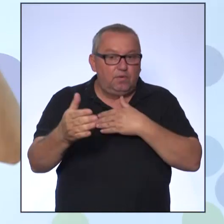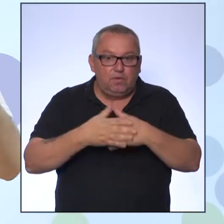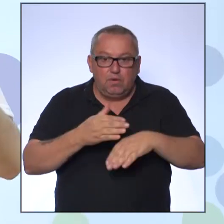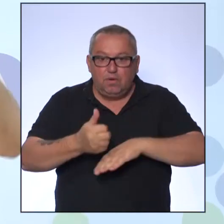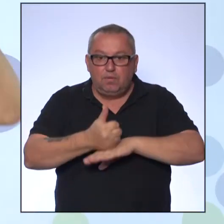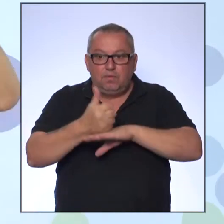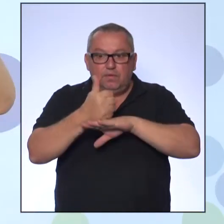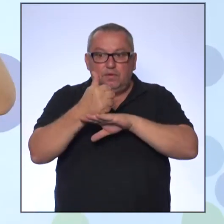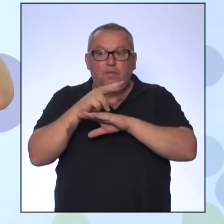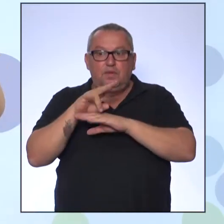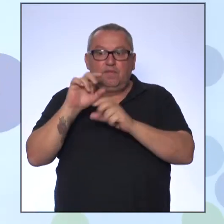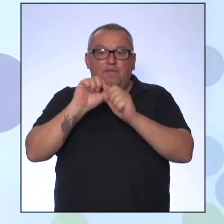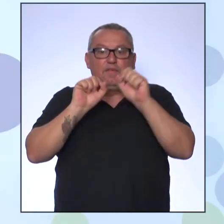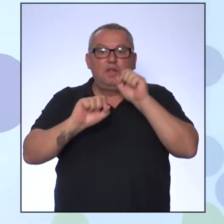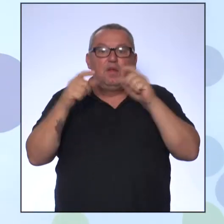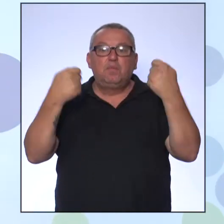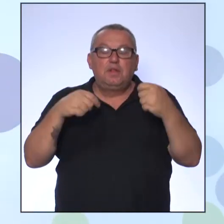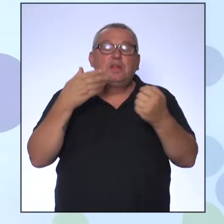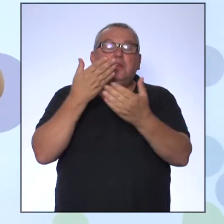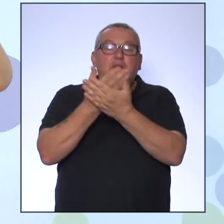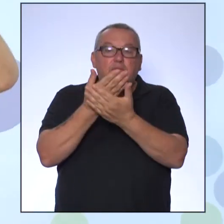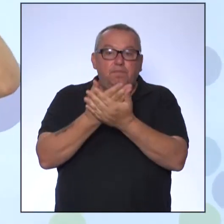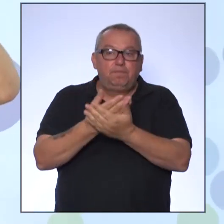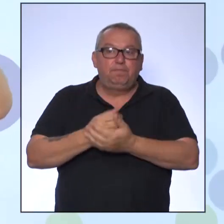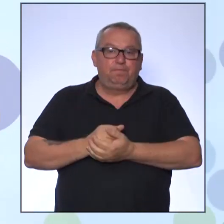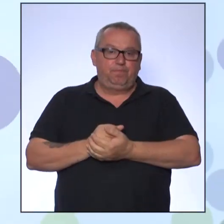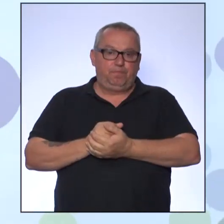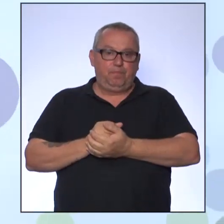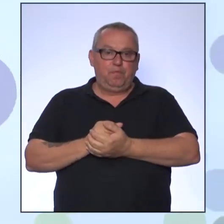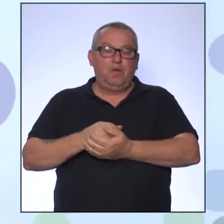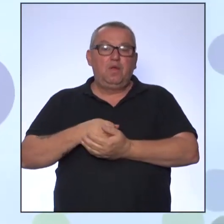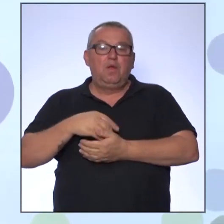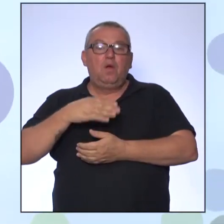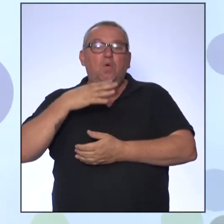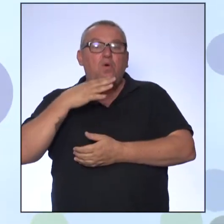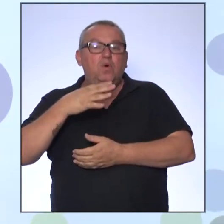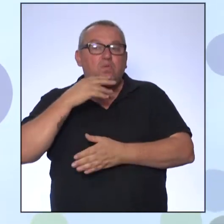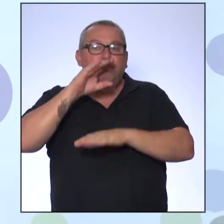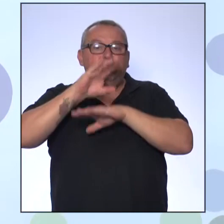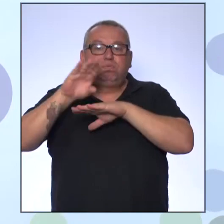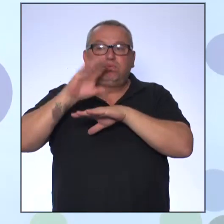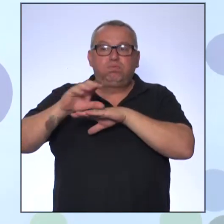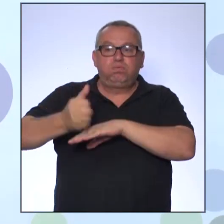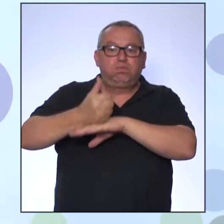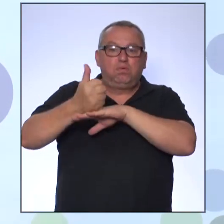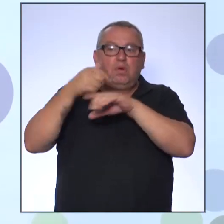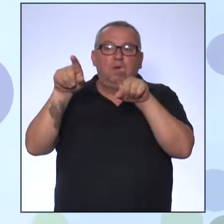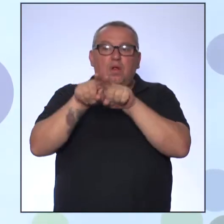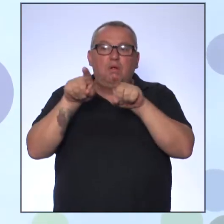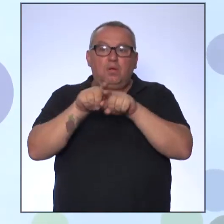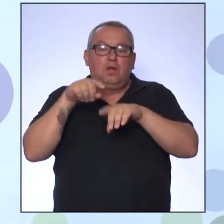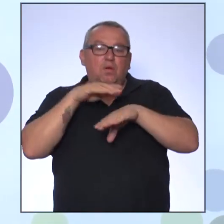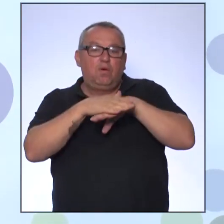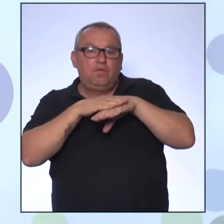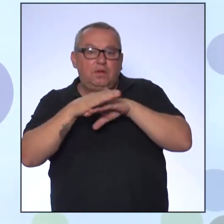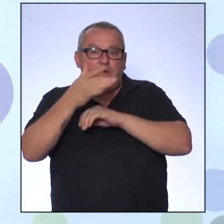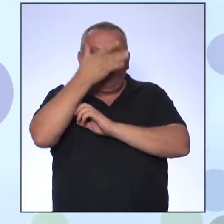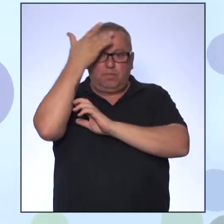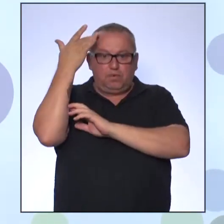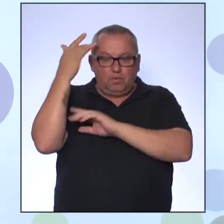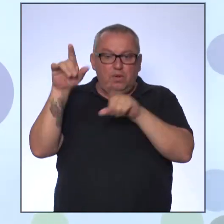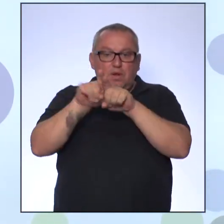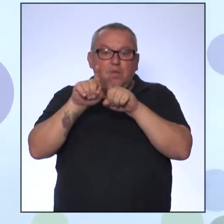você vai exercer, você precisa estudar. Conhecer os cursos e as profissões. Conversar com as pessoas,